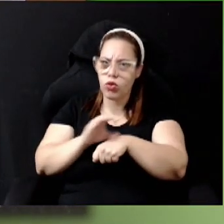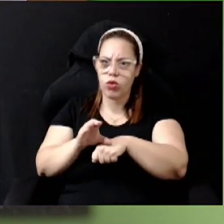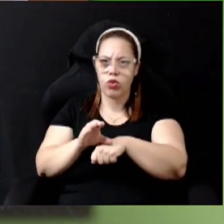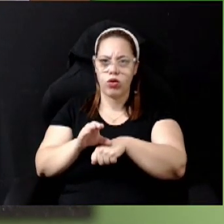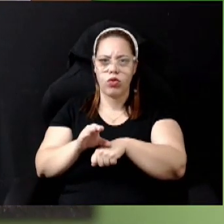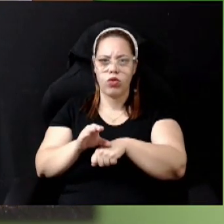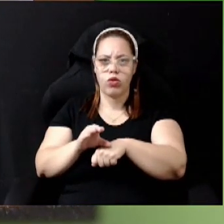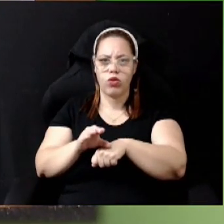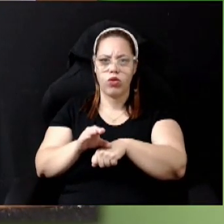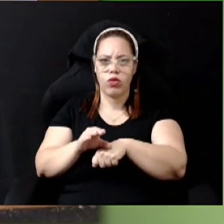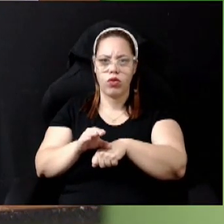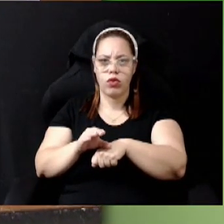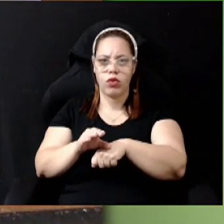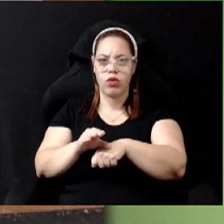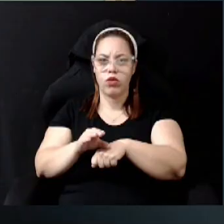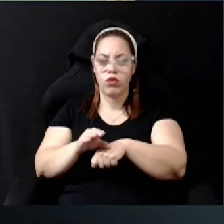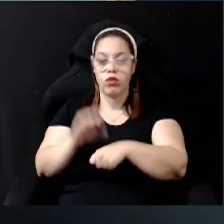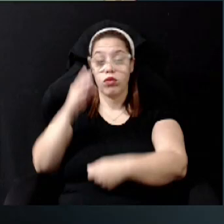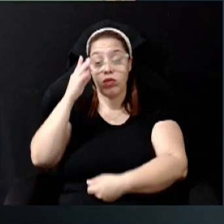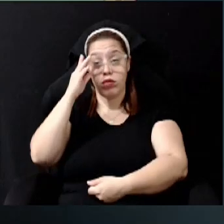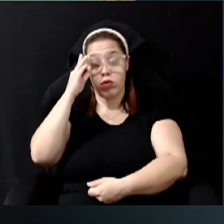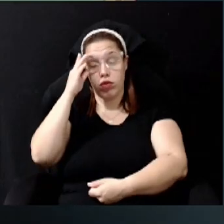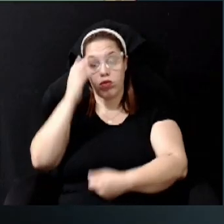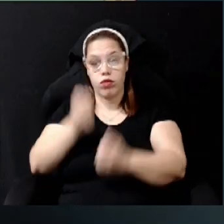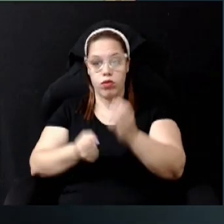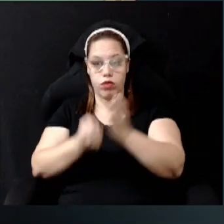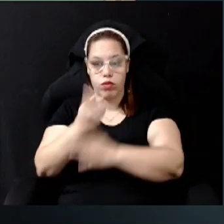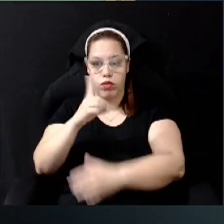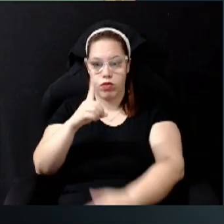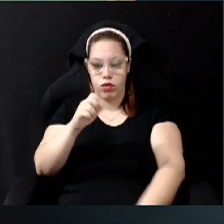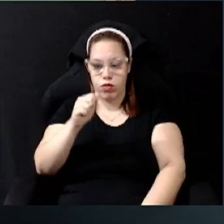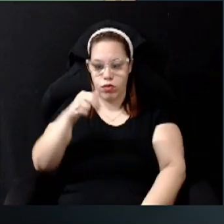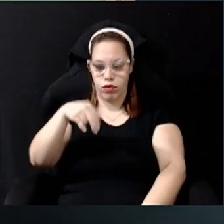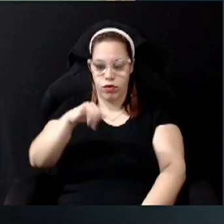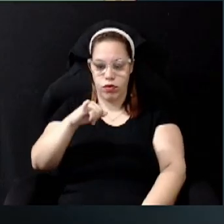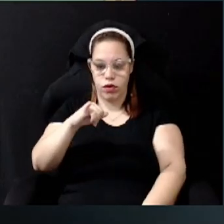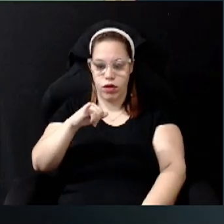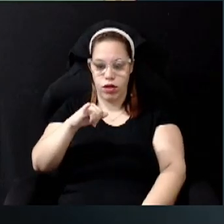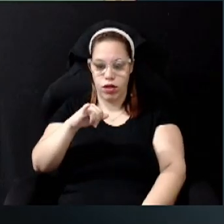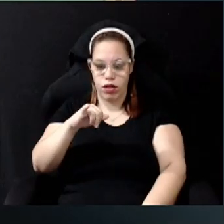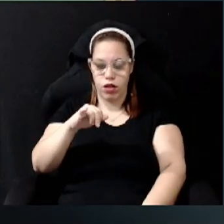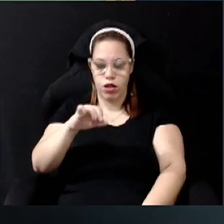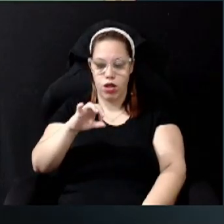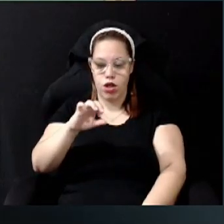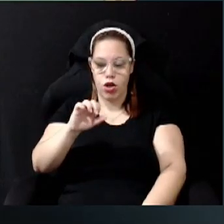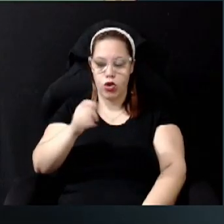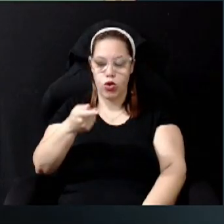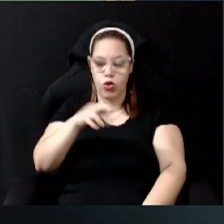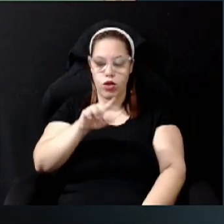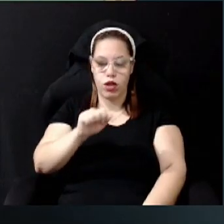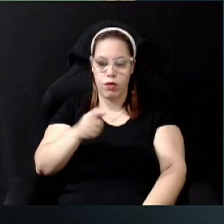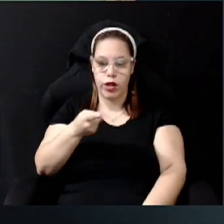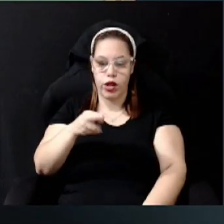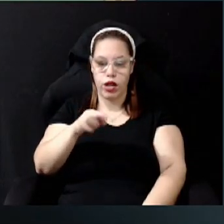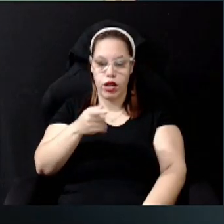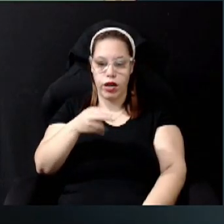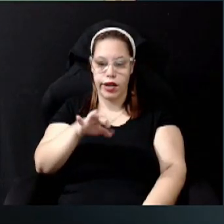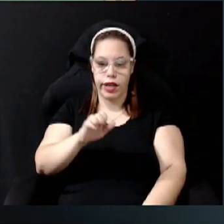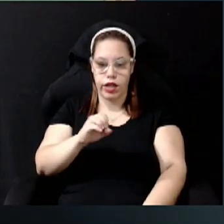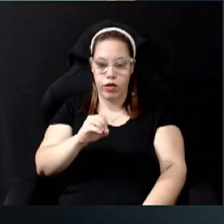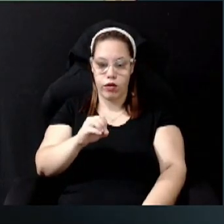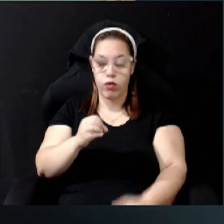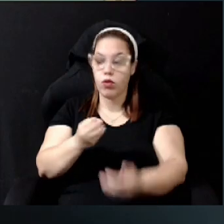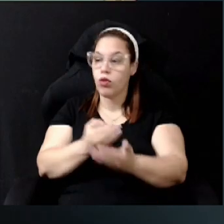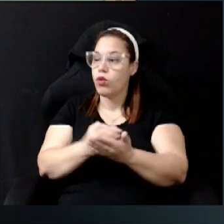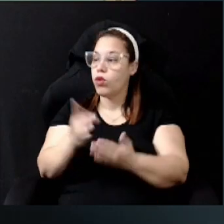Comecei a me aprimorar e daí nasceu a Dani Souza Personalizados, né? Mas essa Dani, que primeiramente fez